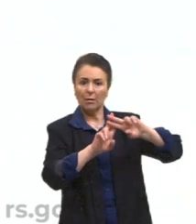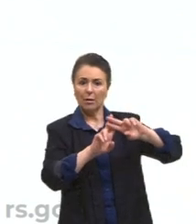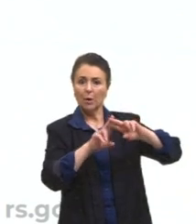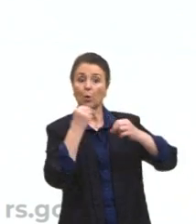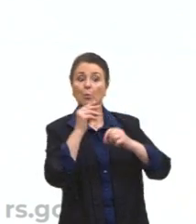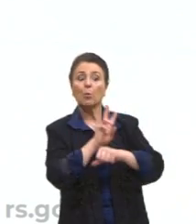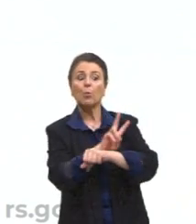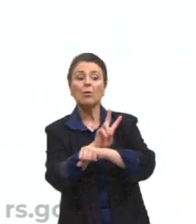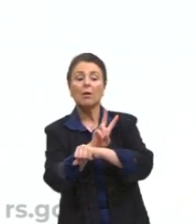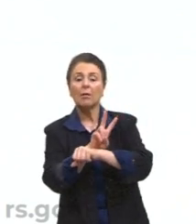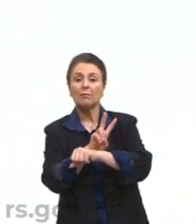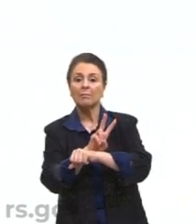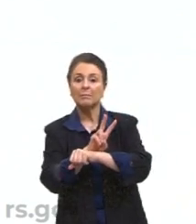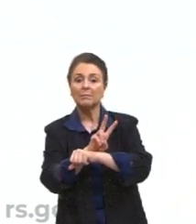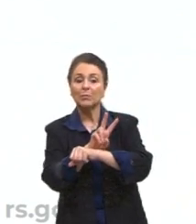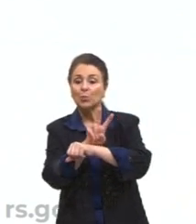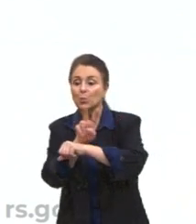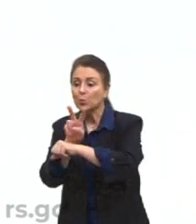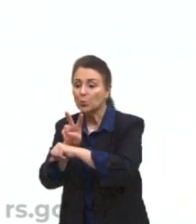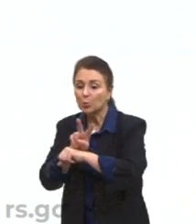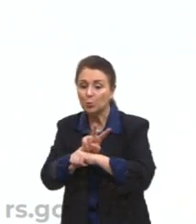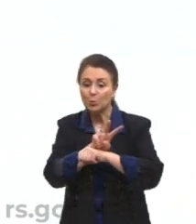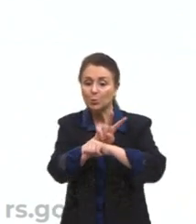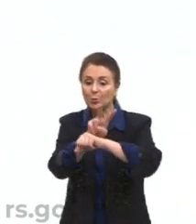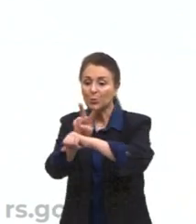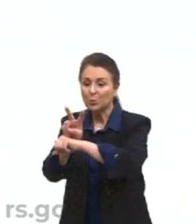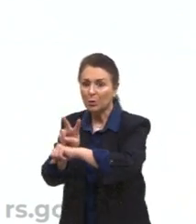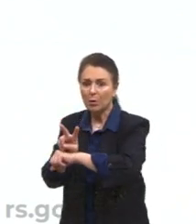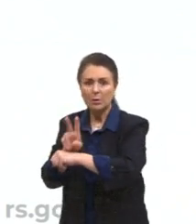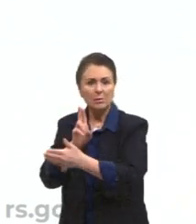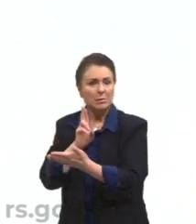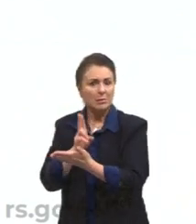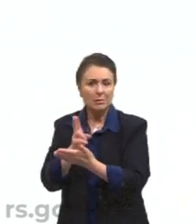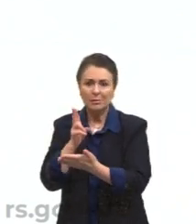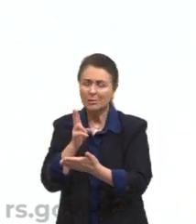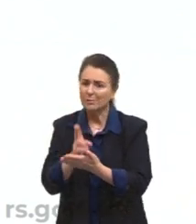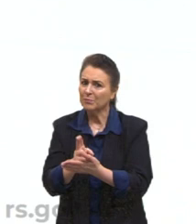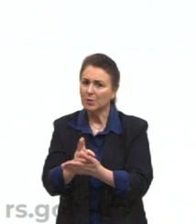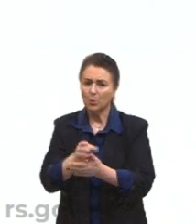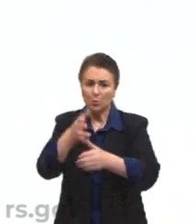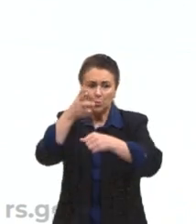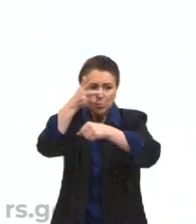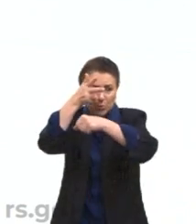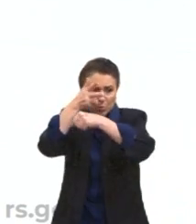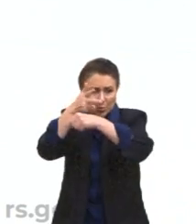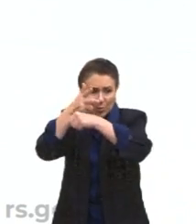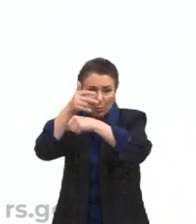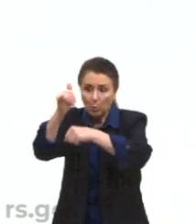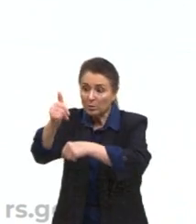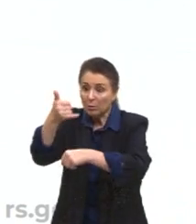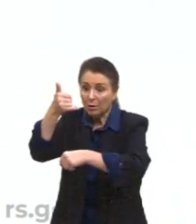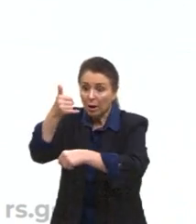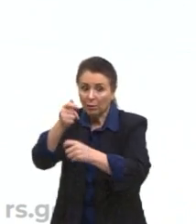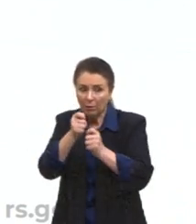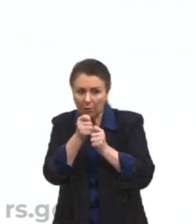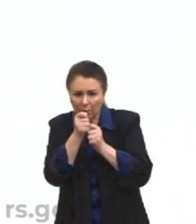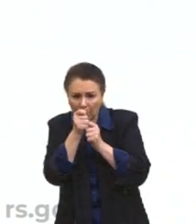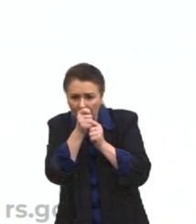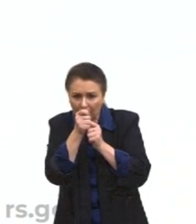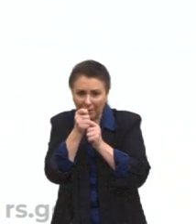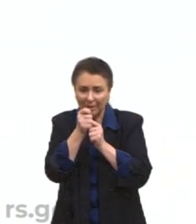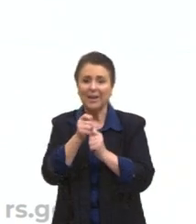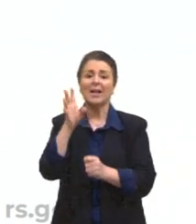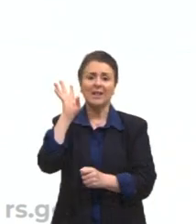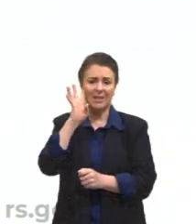da disciplina hoje nós somos vigiados o tempo todo com câmeras com celulares etc e tal bacana essa aula para você